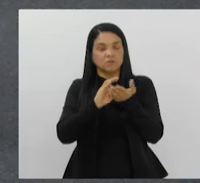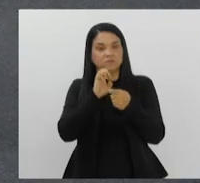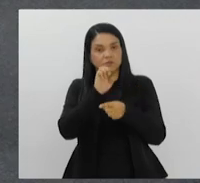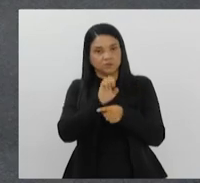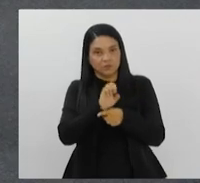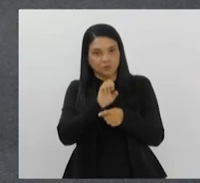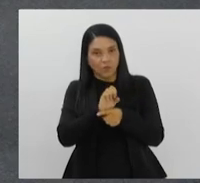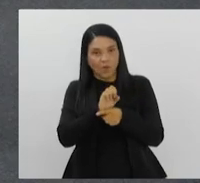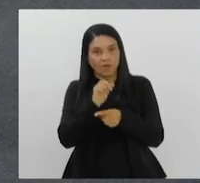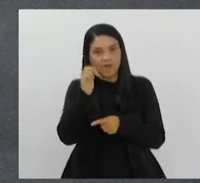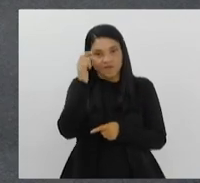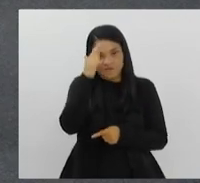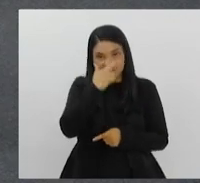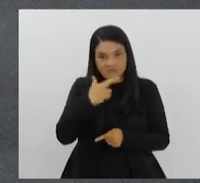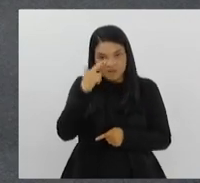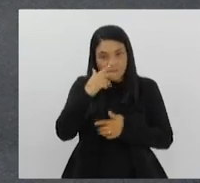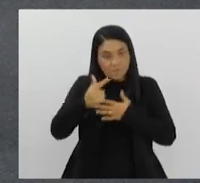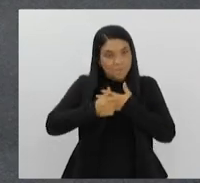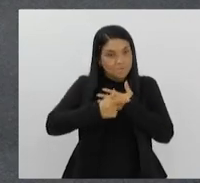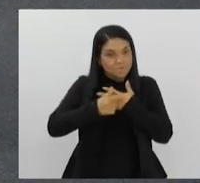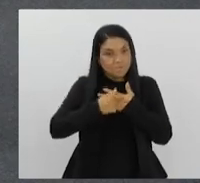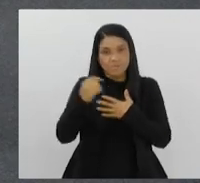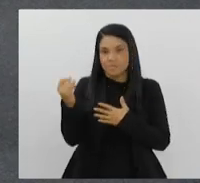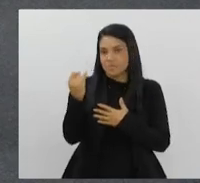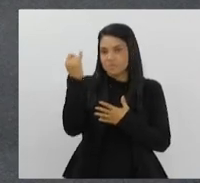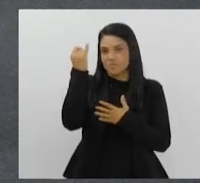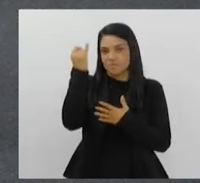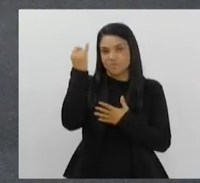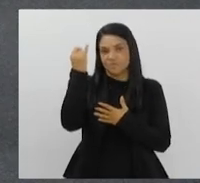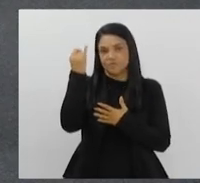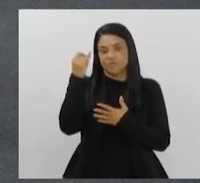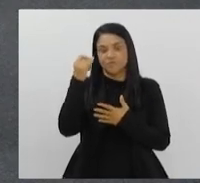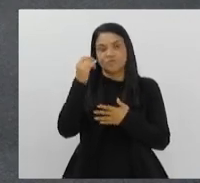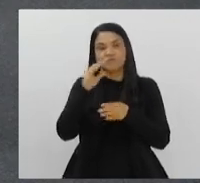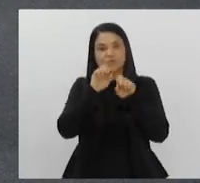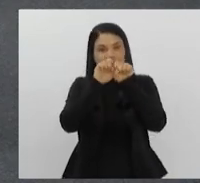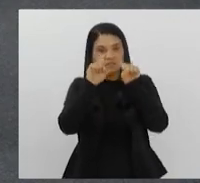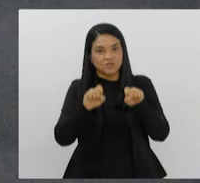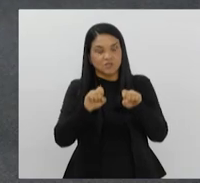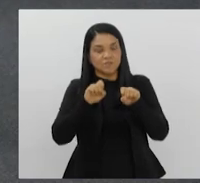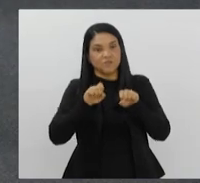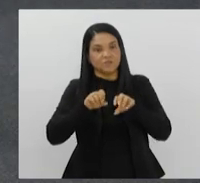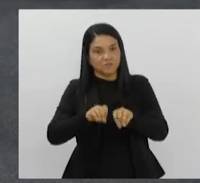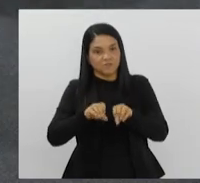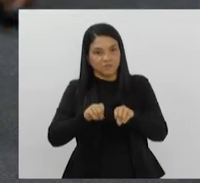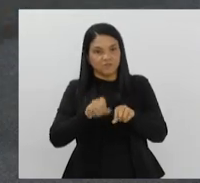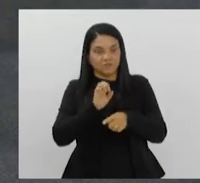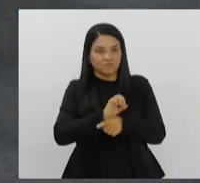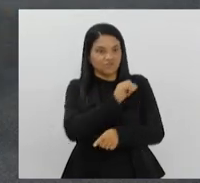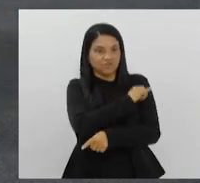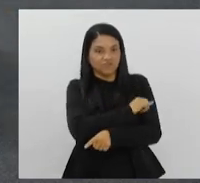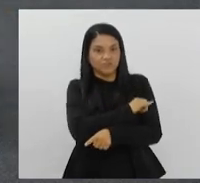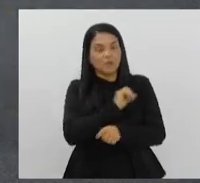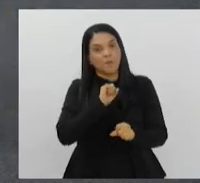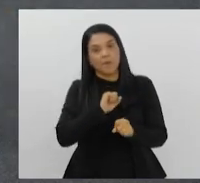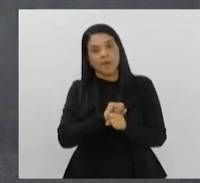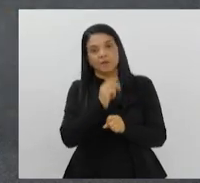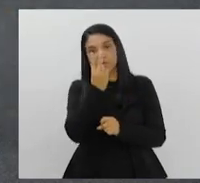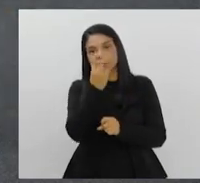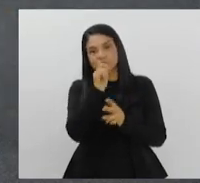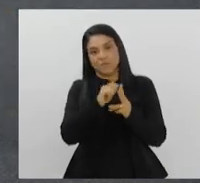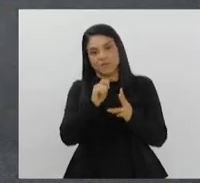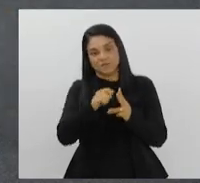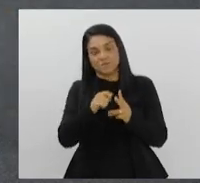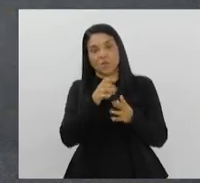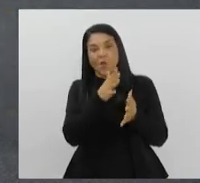fiscalizador, tem um papel fundamental para o funcionamento do Sistema Estadual de Educação do Rio de Janeiro, não está funcionando. Por quê? Porque se fez uma confusão